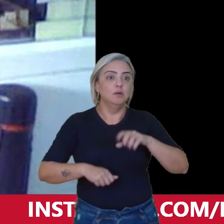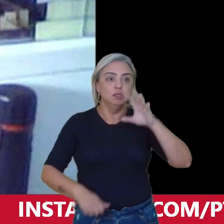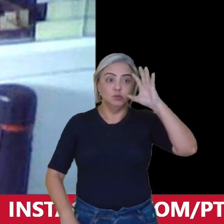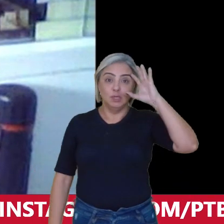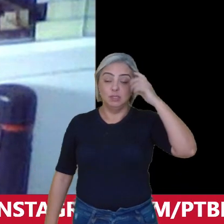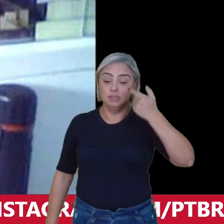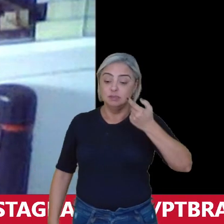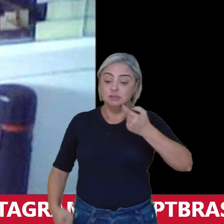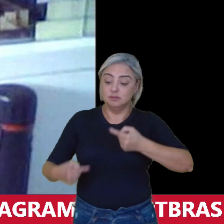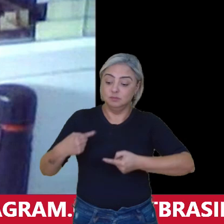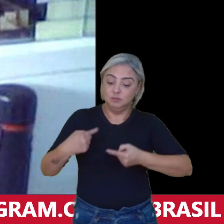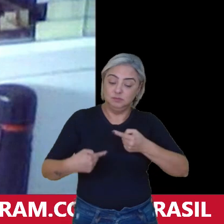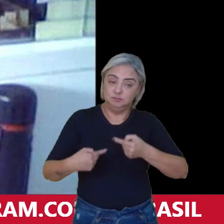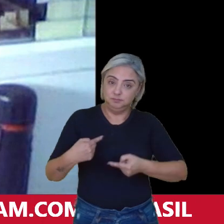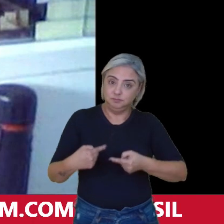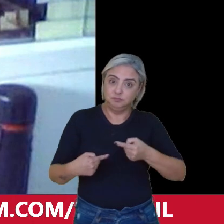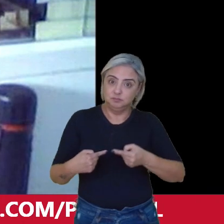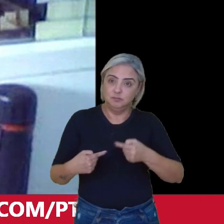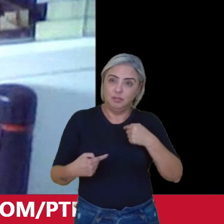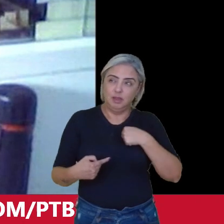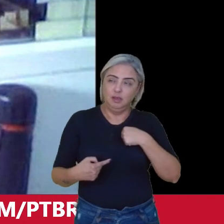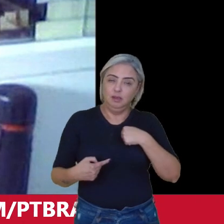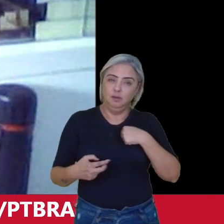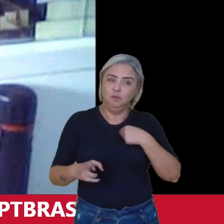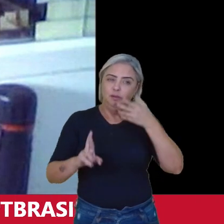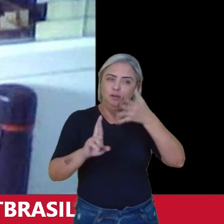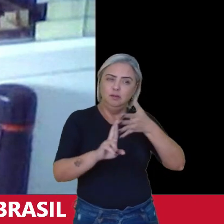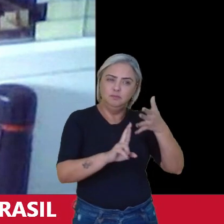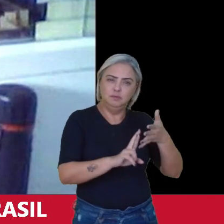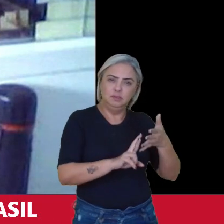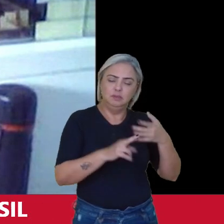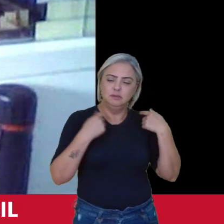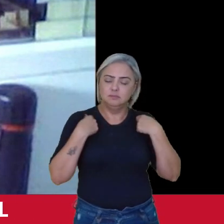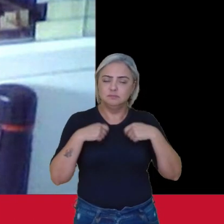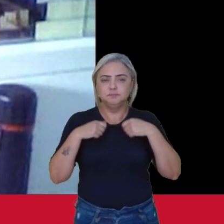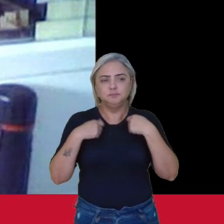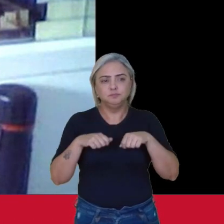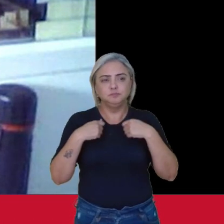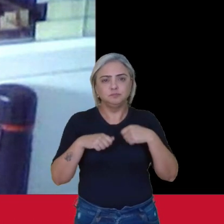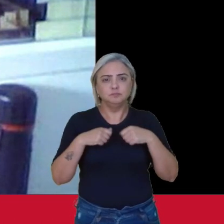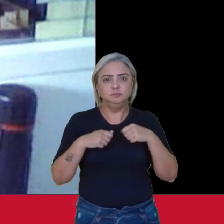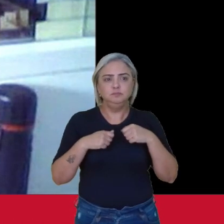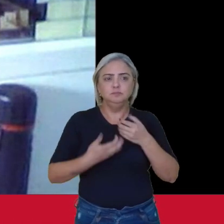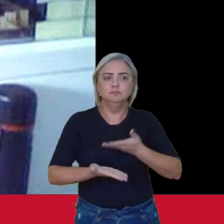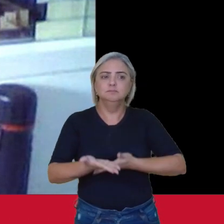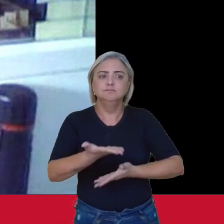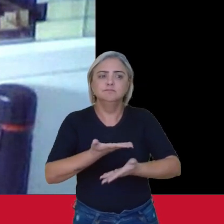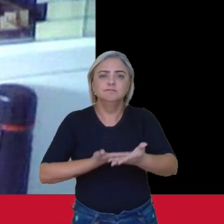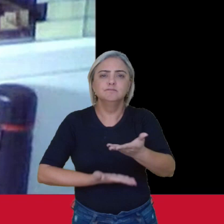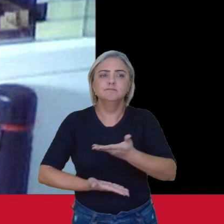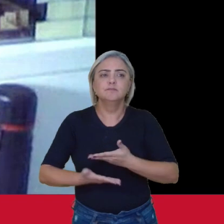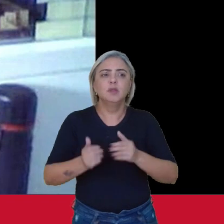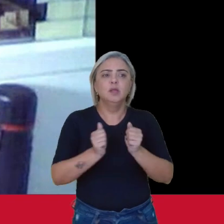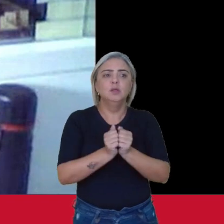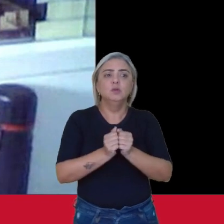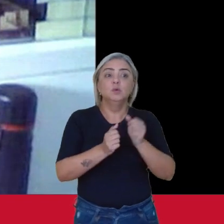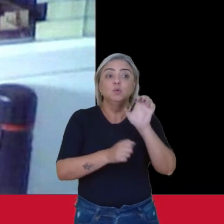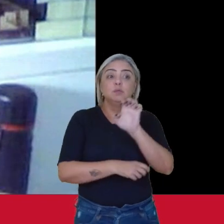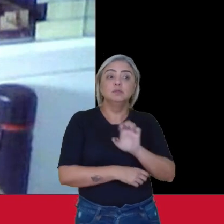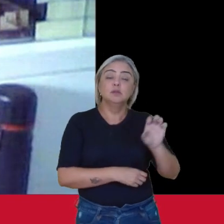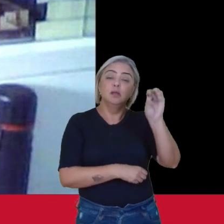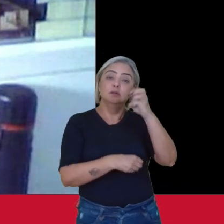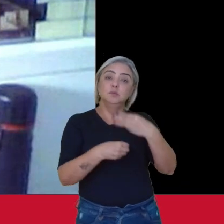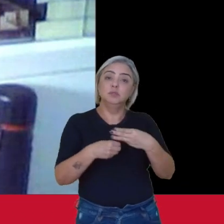decisão política, eu me refiro à necessária cooperação com estados e